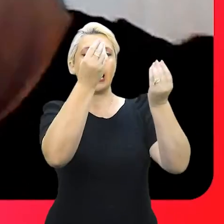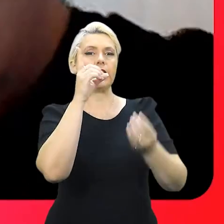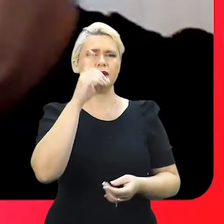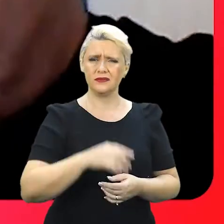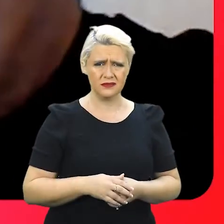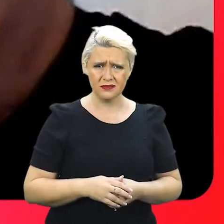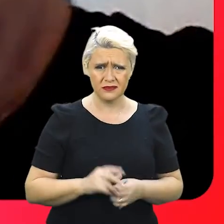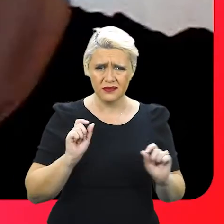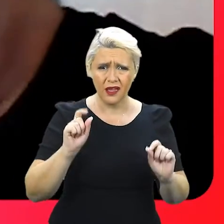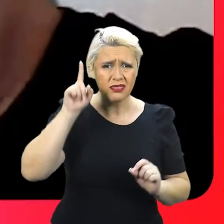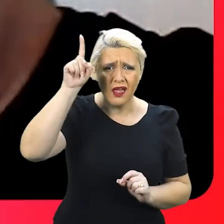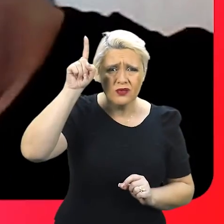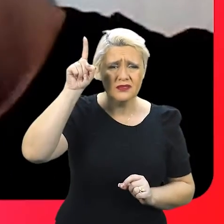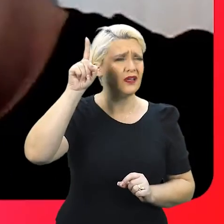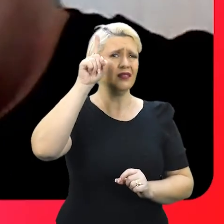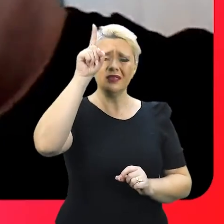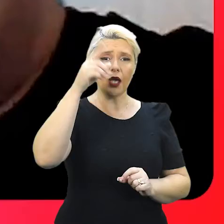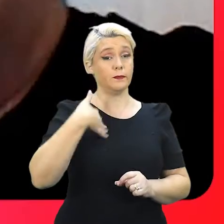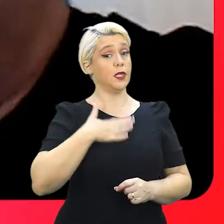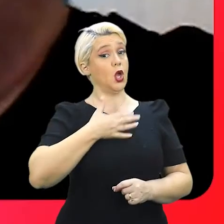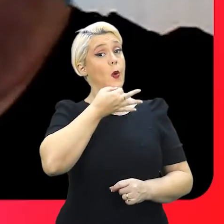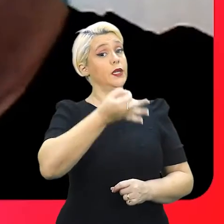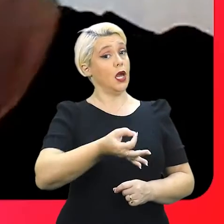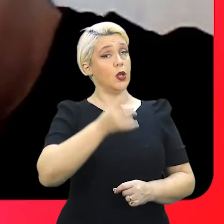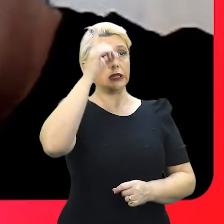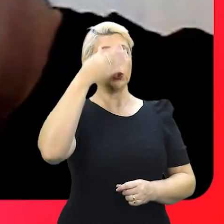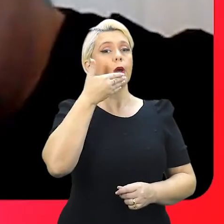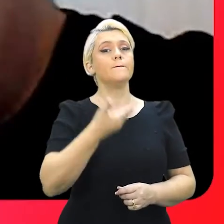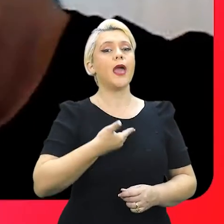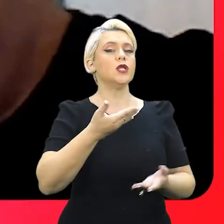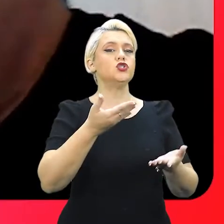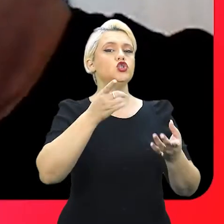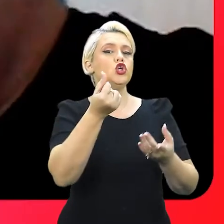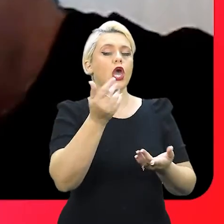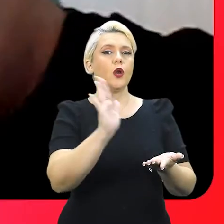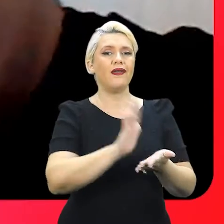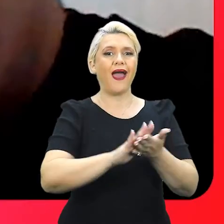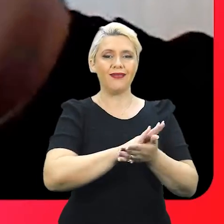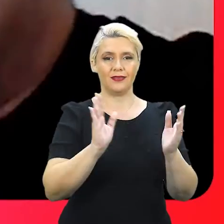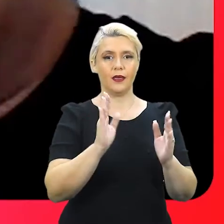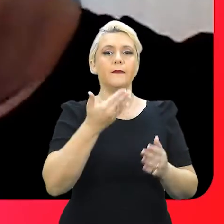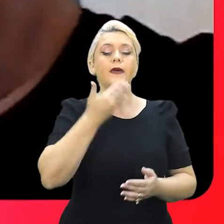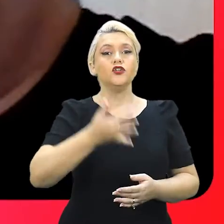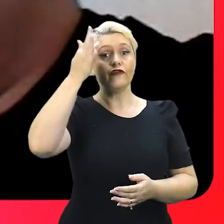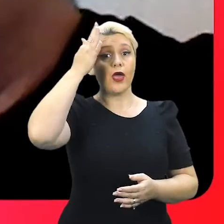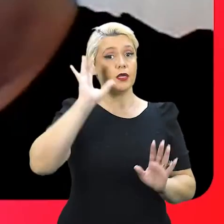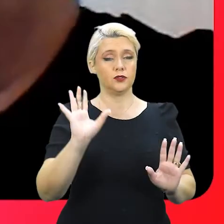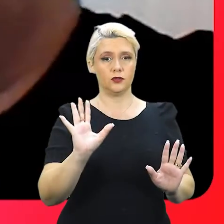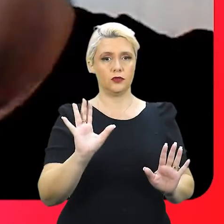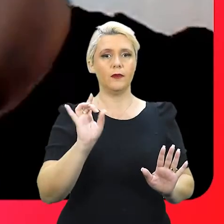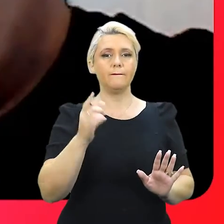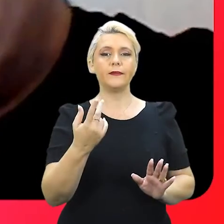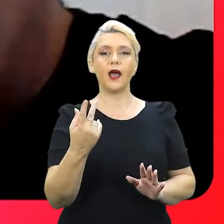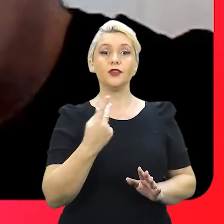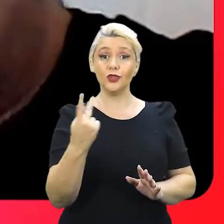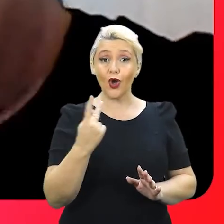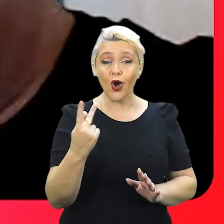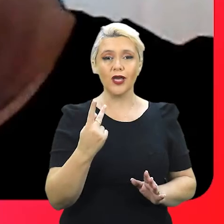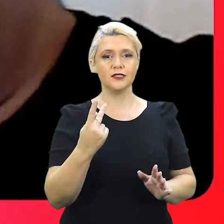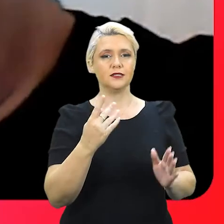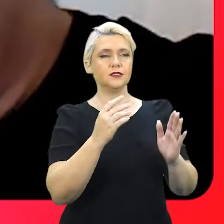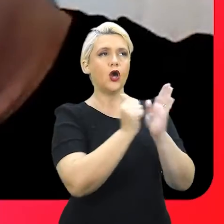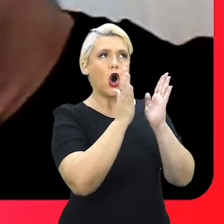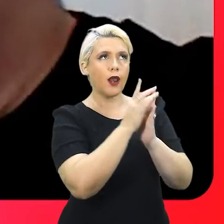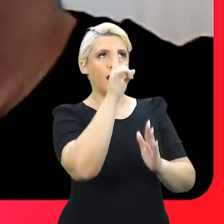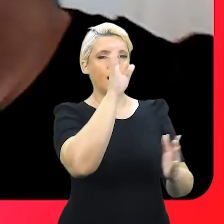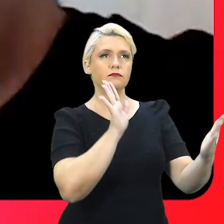Que Deus, na minha opinião, nunca pediu dinheiro para ninguém, não. Deus pediu a fé. E para mim, para você chegar a Deus,